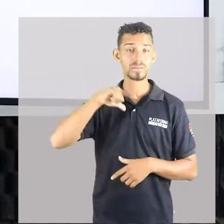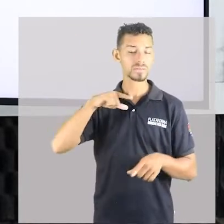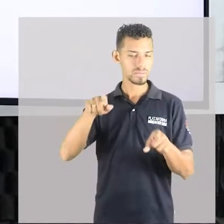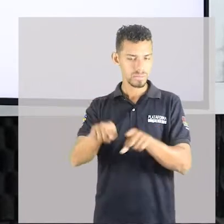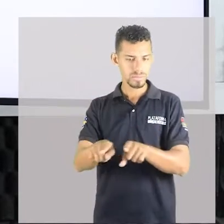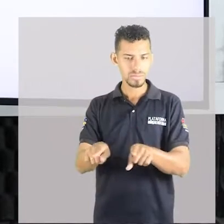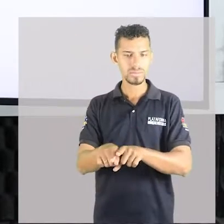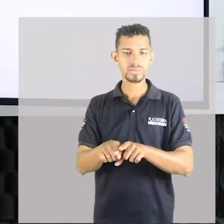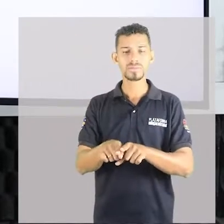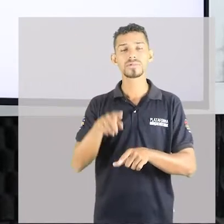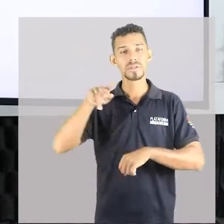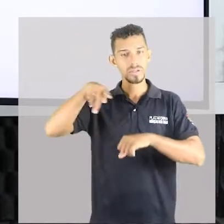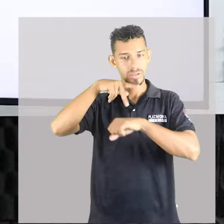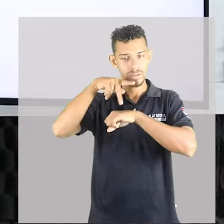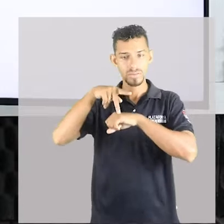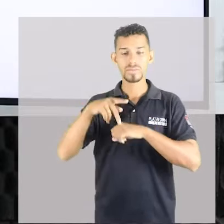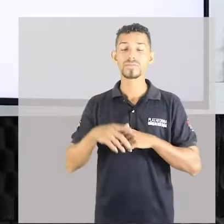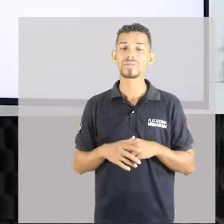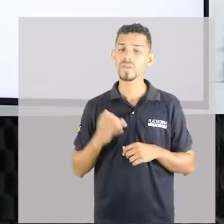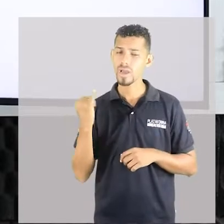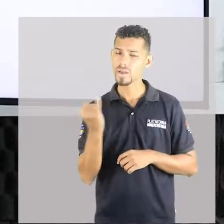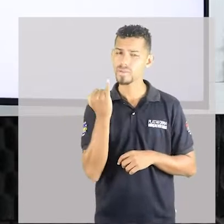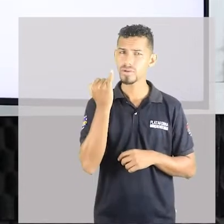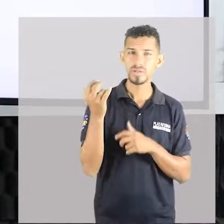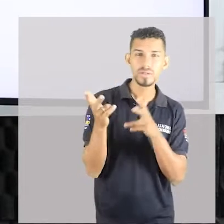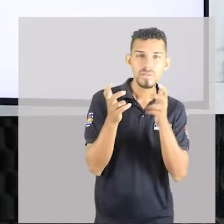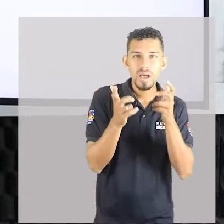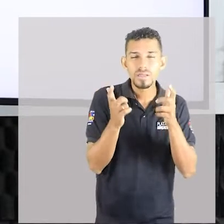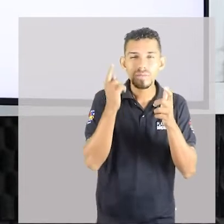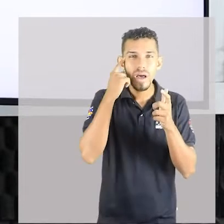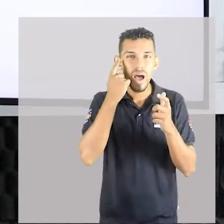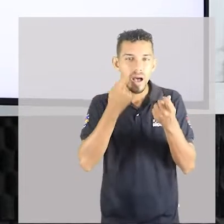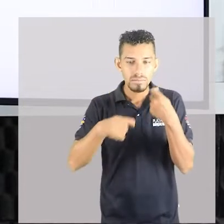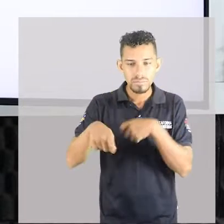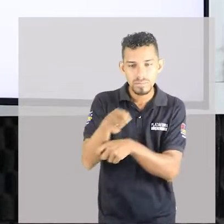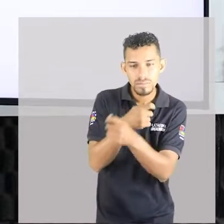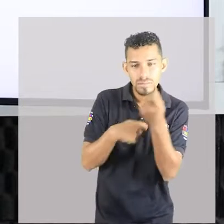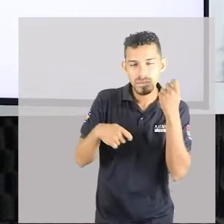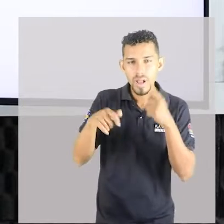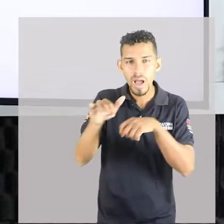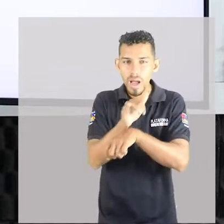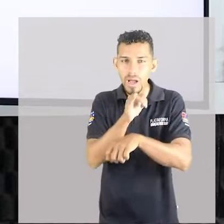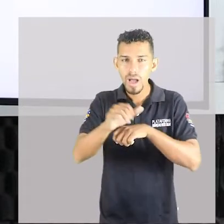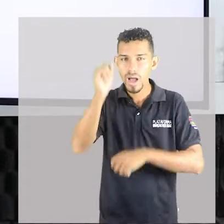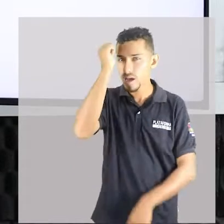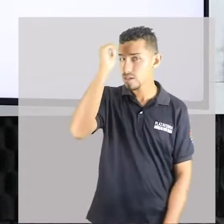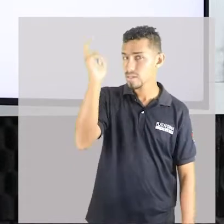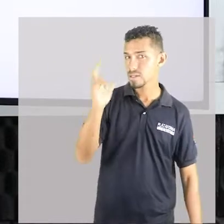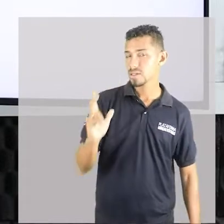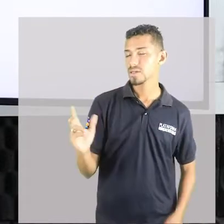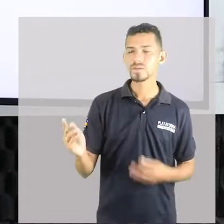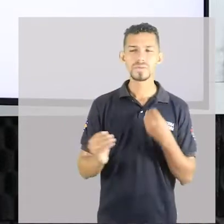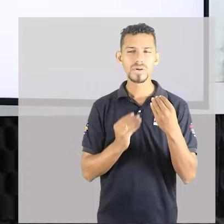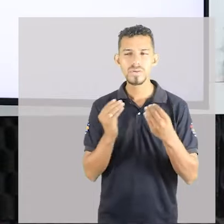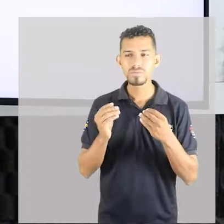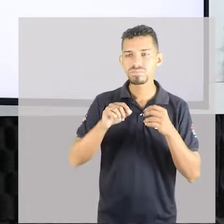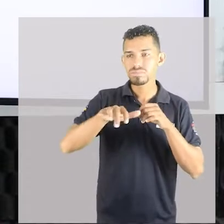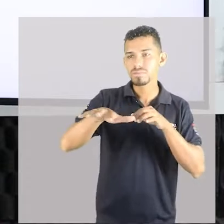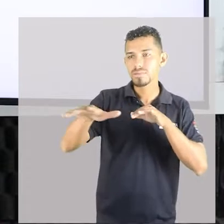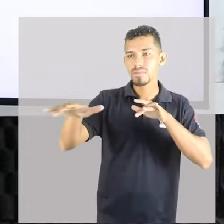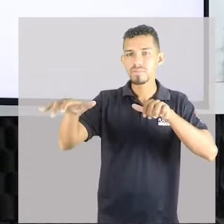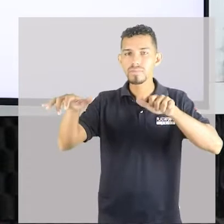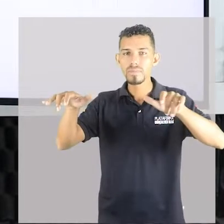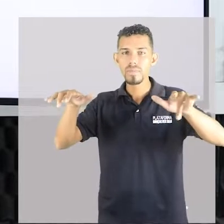também, claro, desses países. Então, é importante perceber essas nuances para a gente compreender como é que se vai se forjando isso,